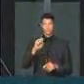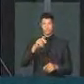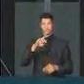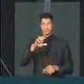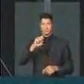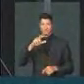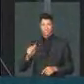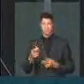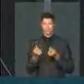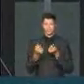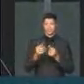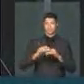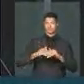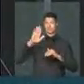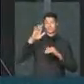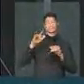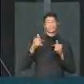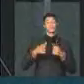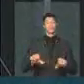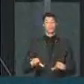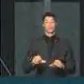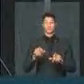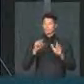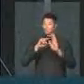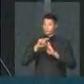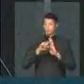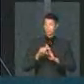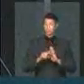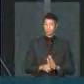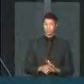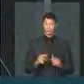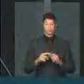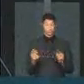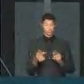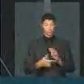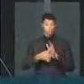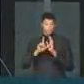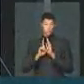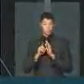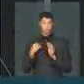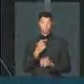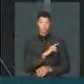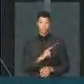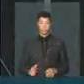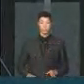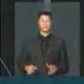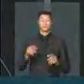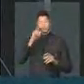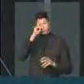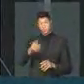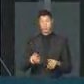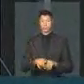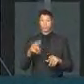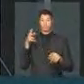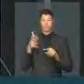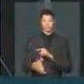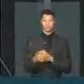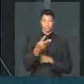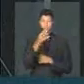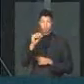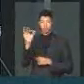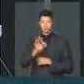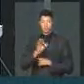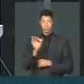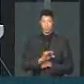estranhas, custos acima da média estão sendo analisadas. Mas antes disso, o governo determinou o corte de